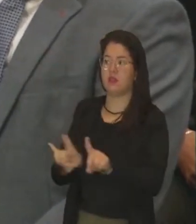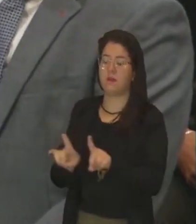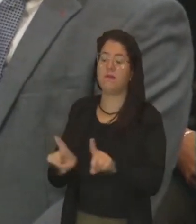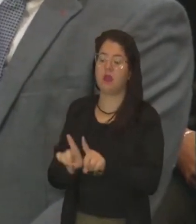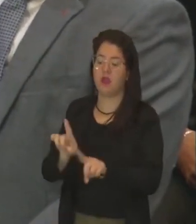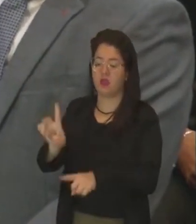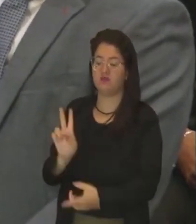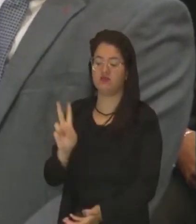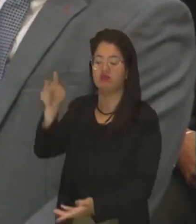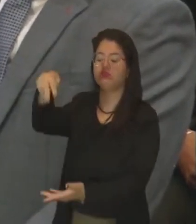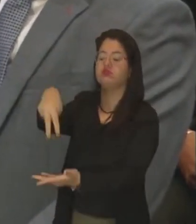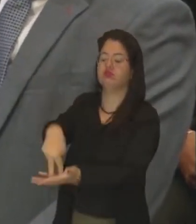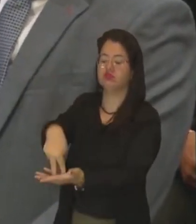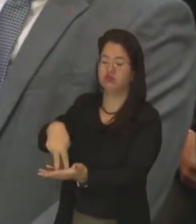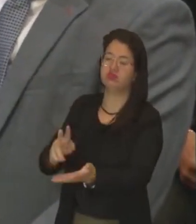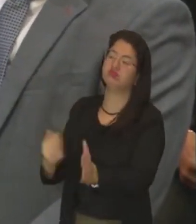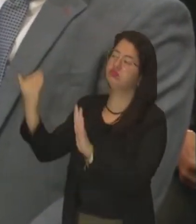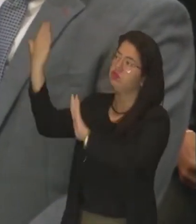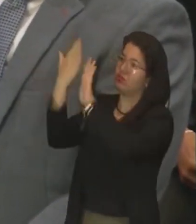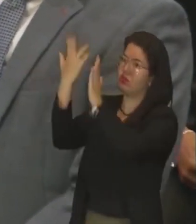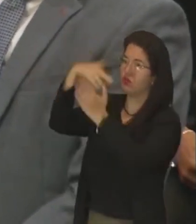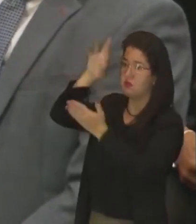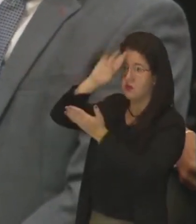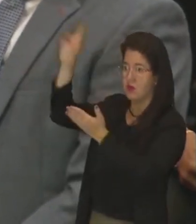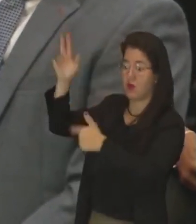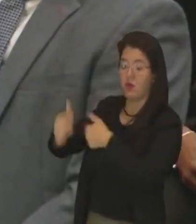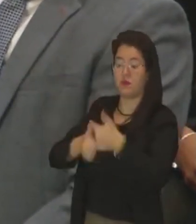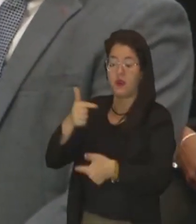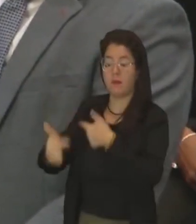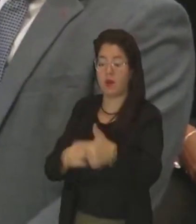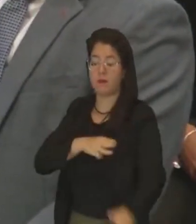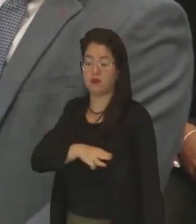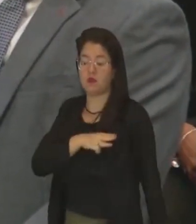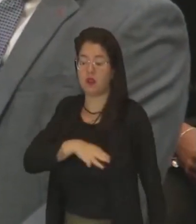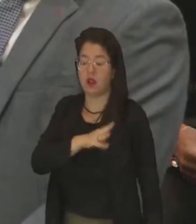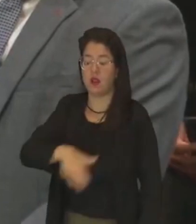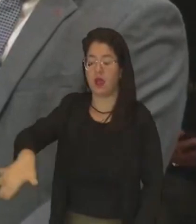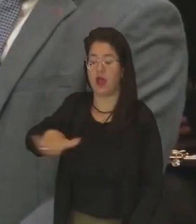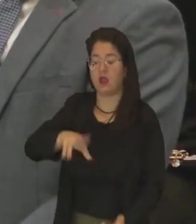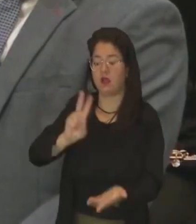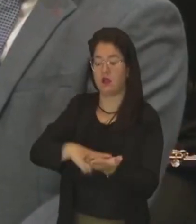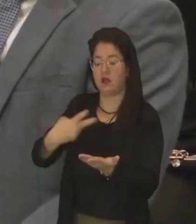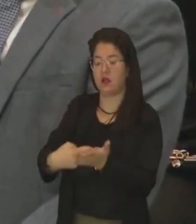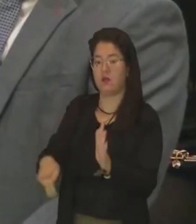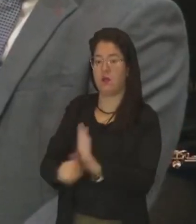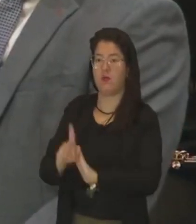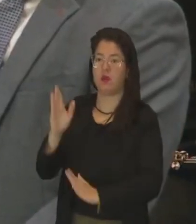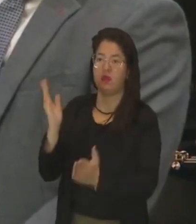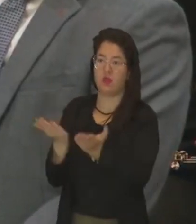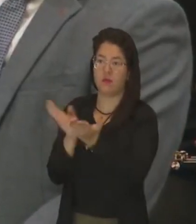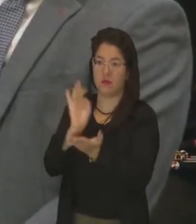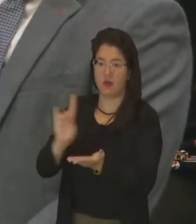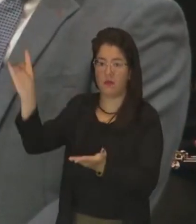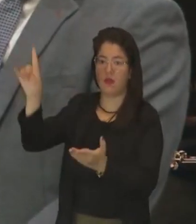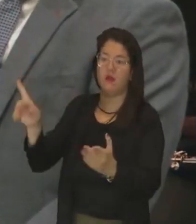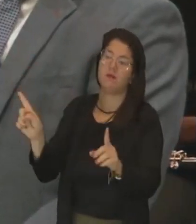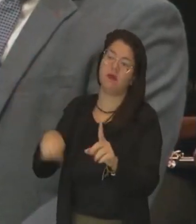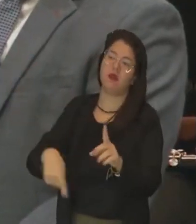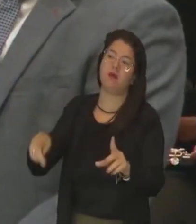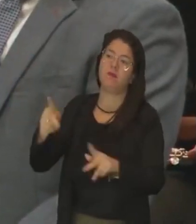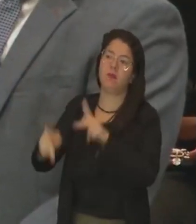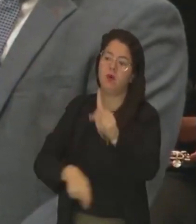prontificou diante do Senhor, no trabalho missionário, na área de tradução da Bíblia para a língua